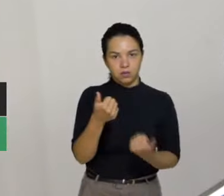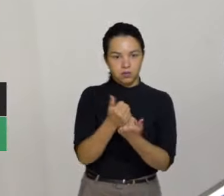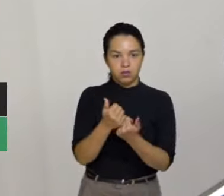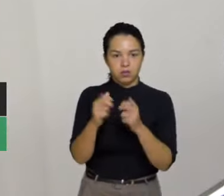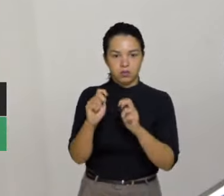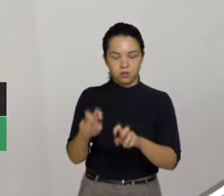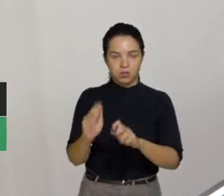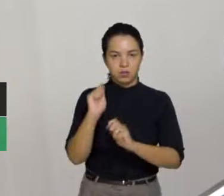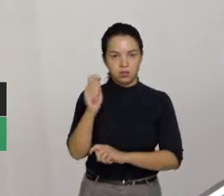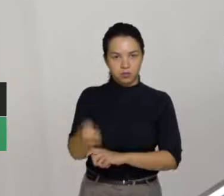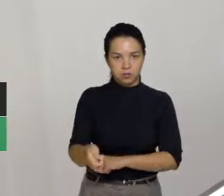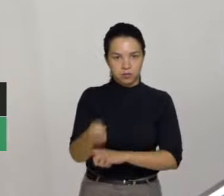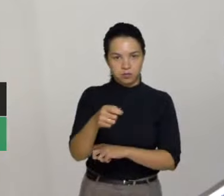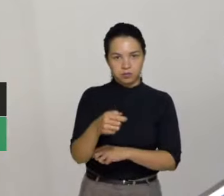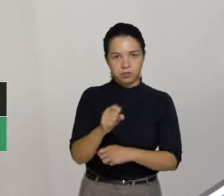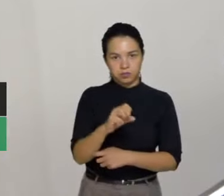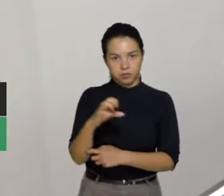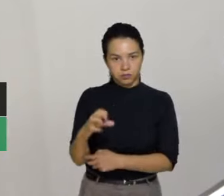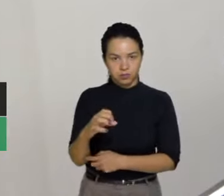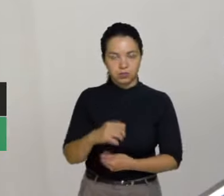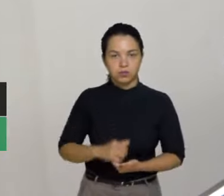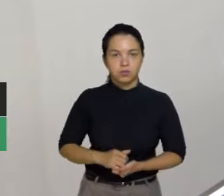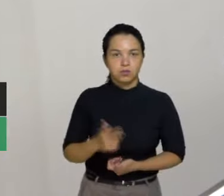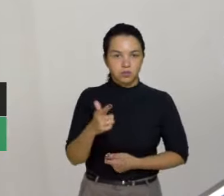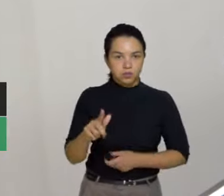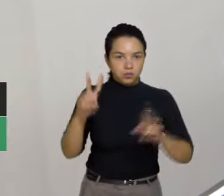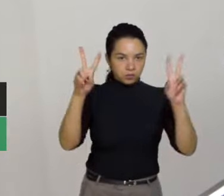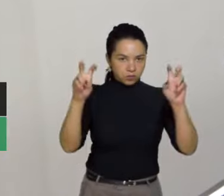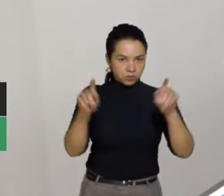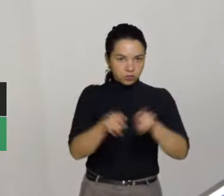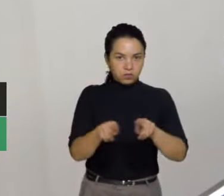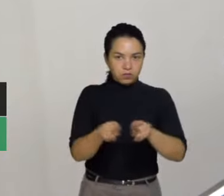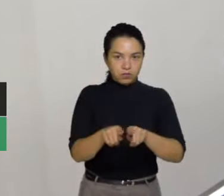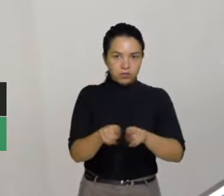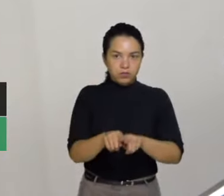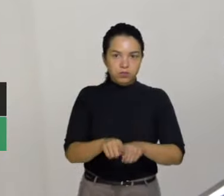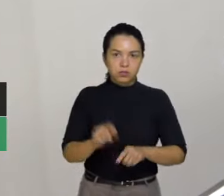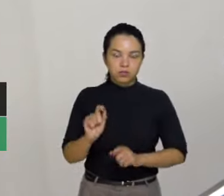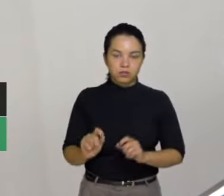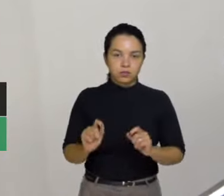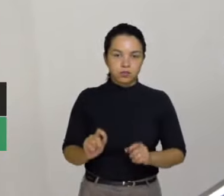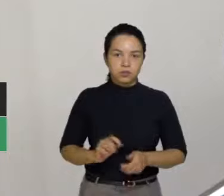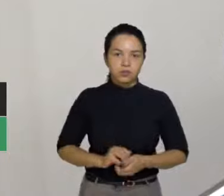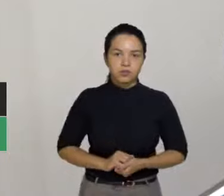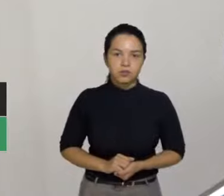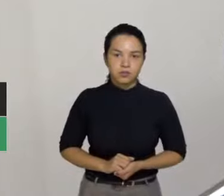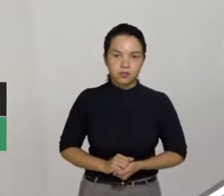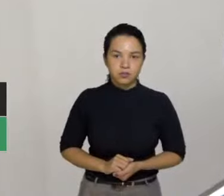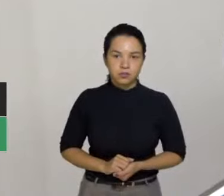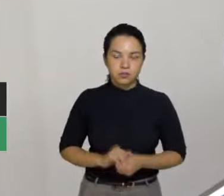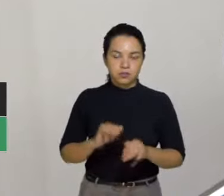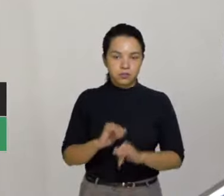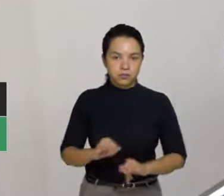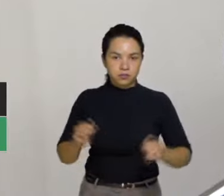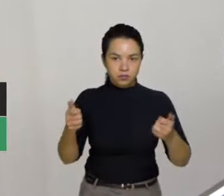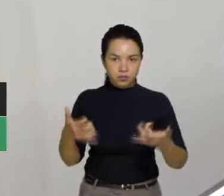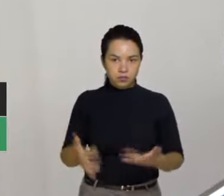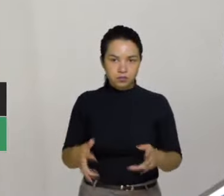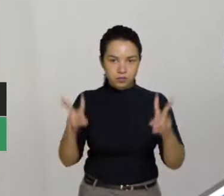de Santa Catarina. Outro assunto que me traz a essa tribuna, deputado Daniel Canto, para falar